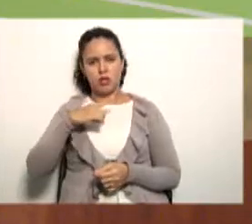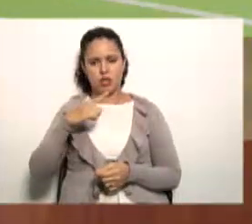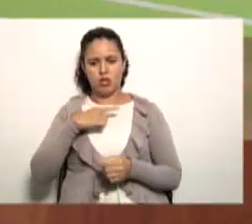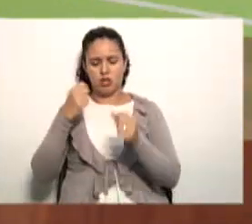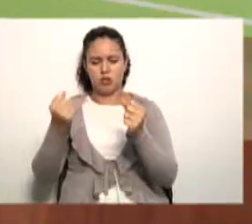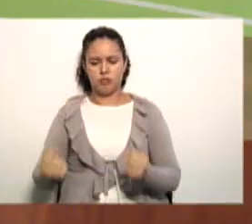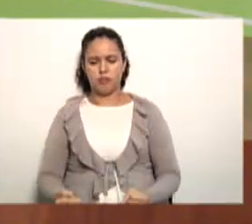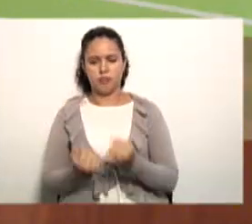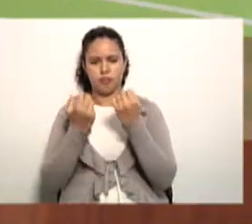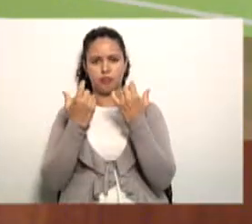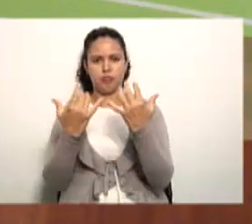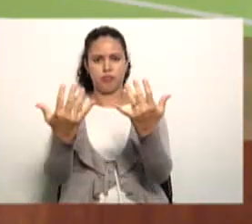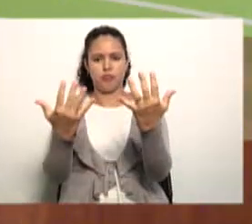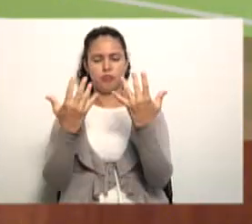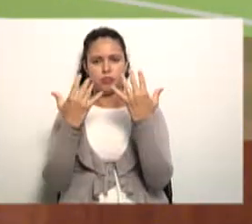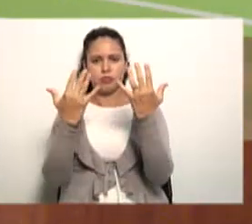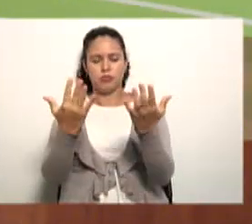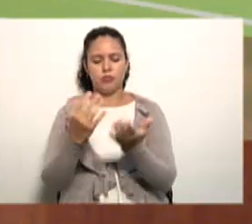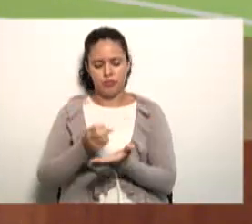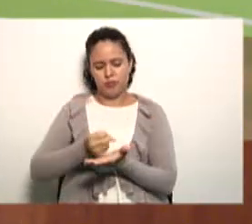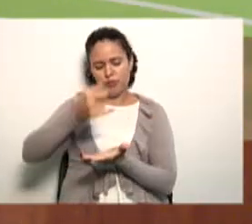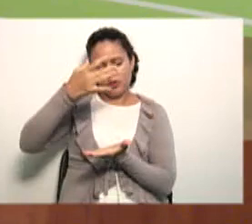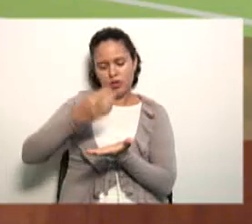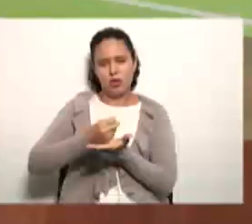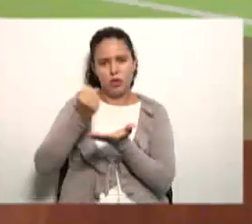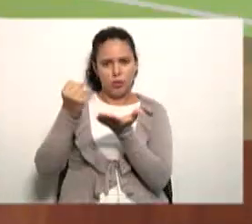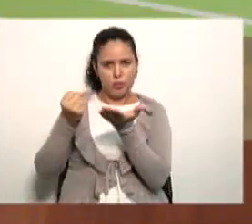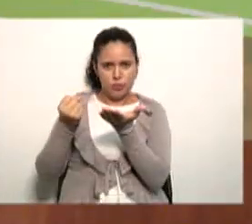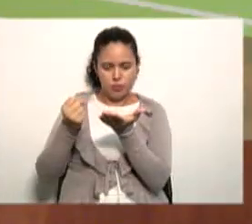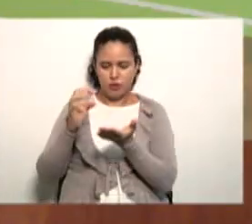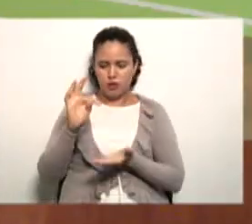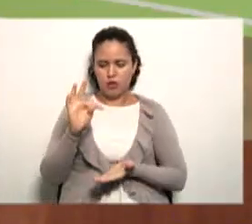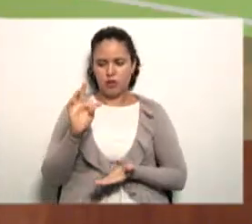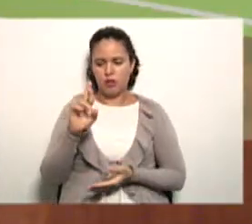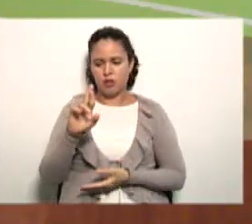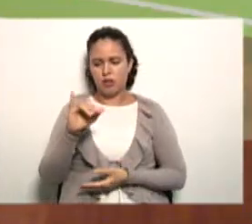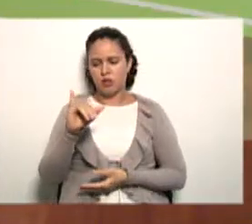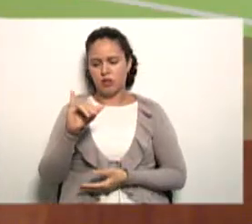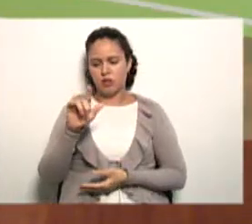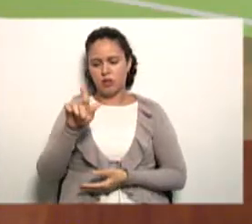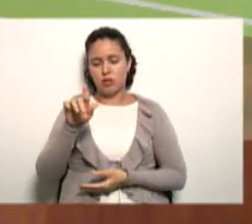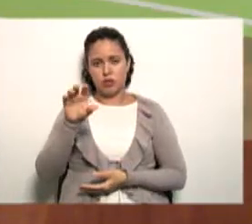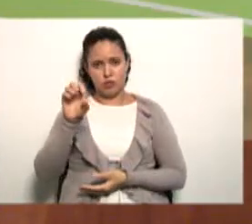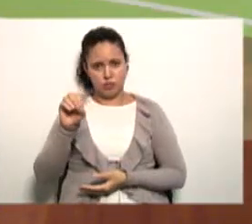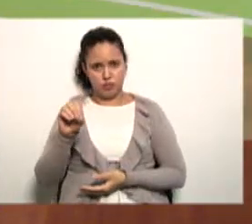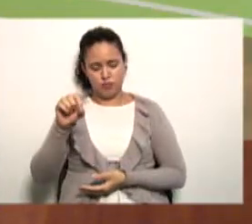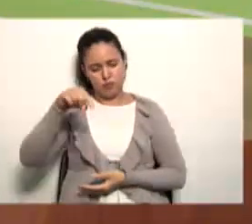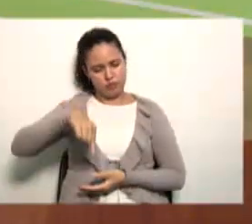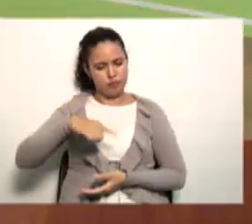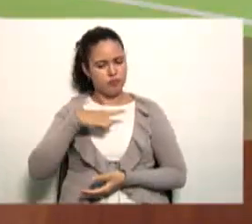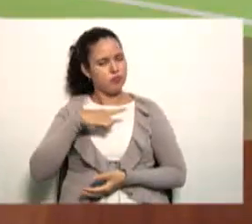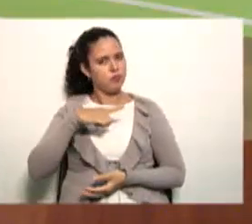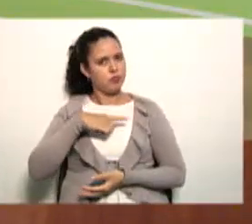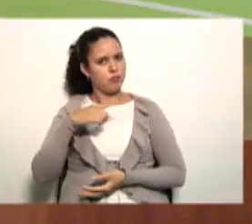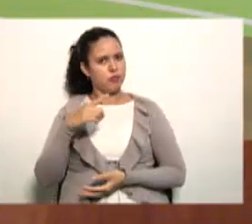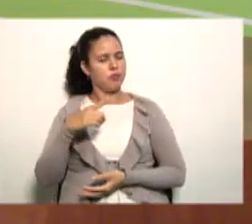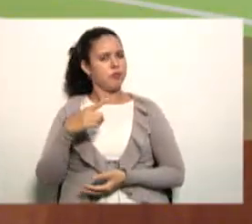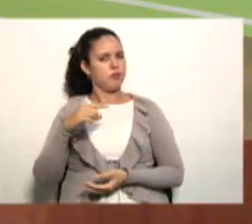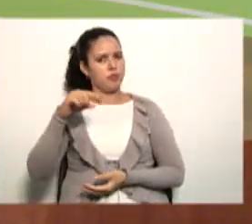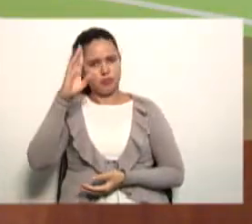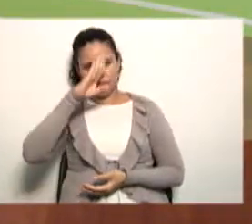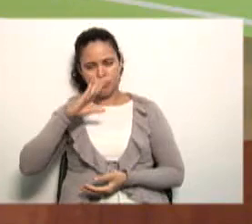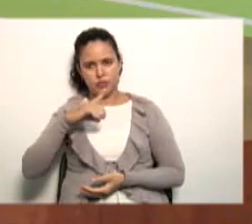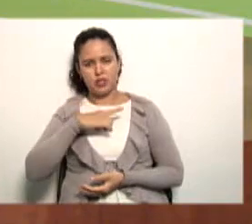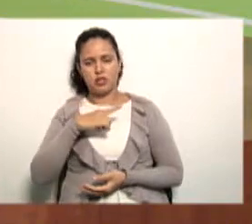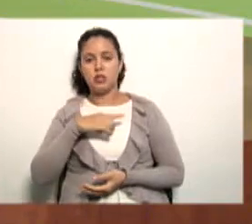nosso pão francês. Então nós compramos muito trigo de outros países, principalmente da Argentina, nosso vizinho, porque